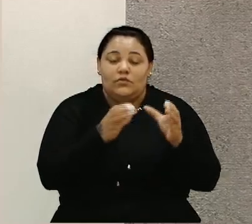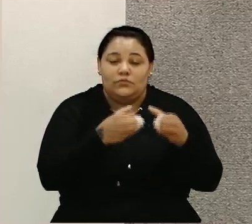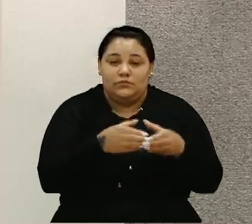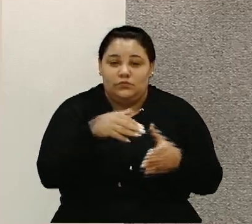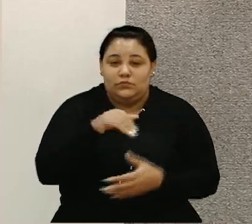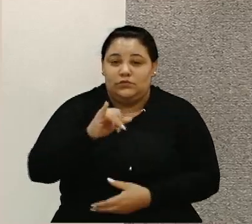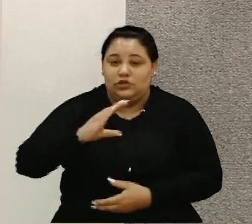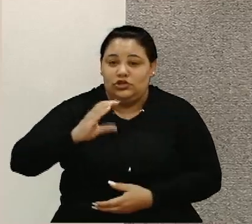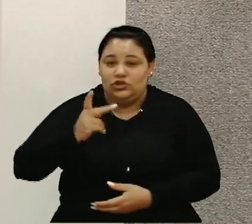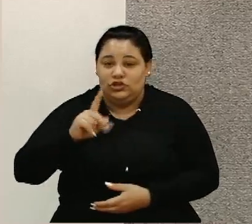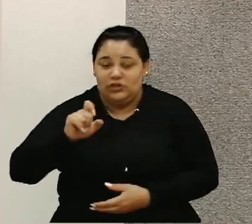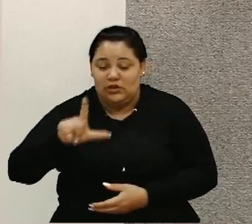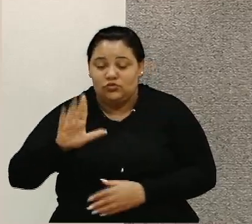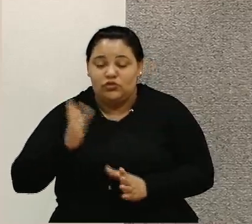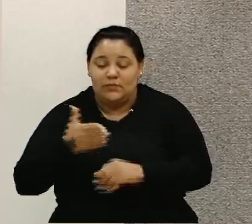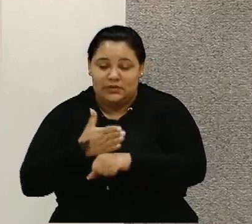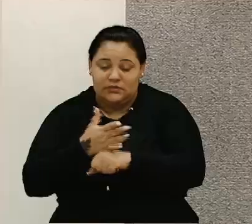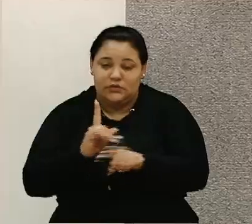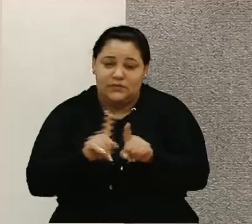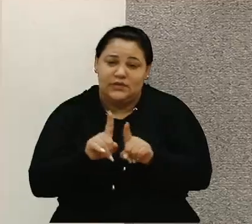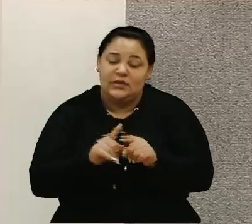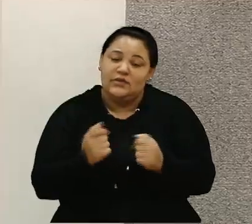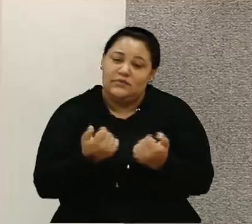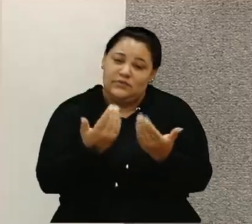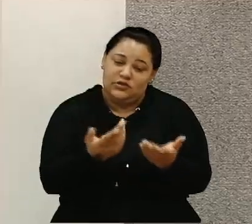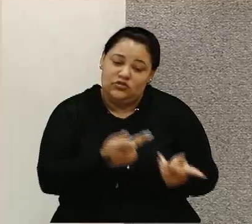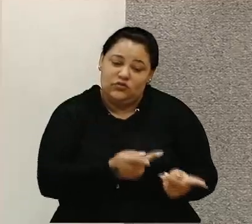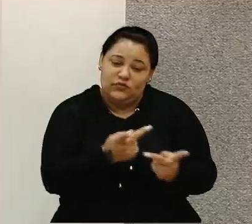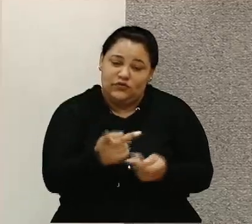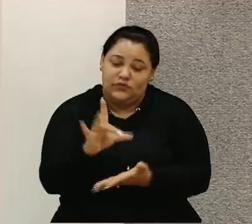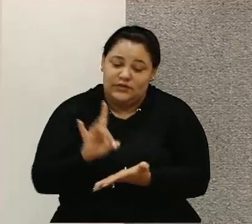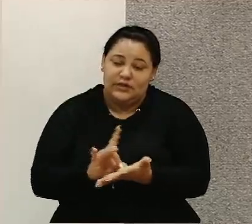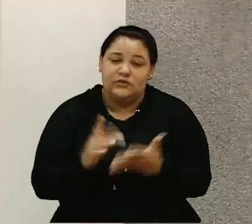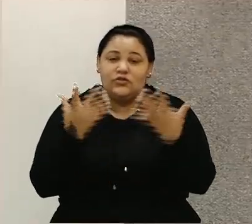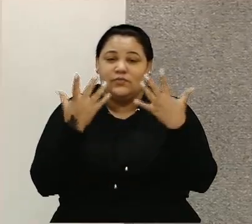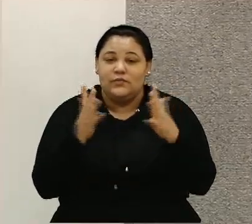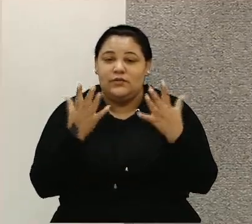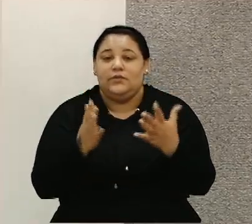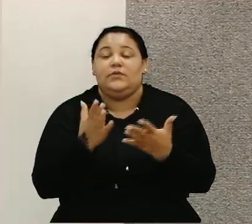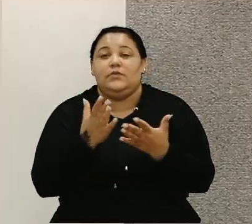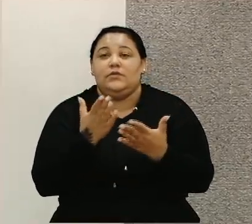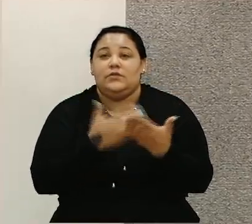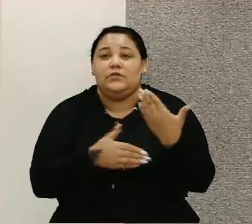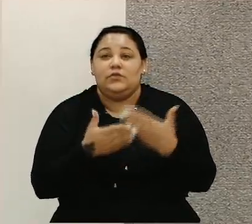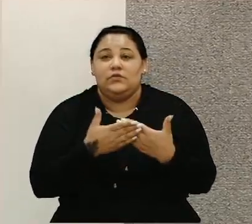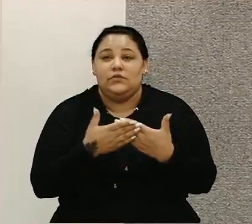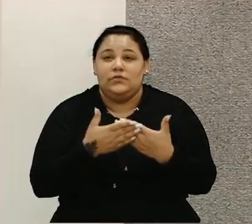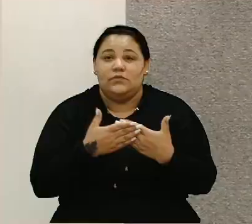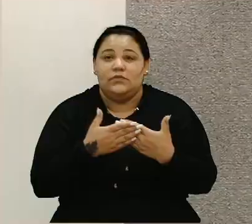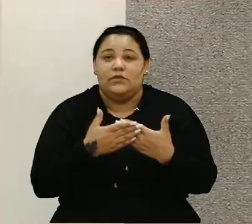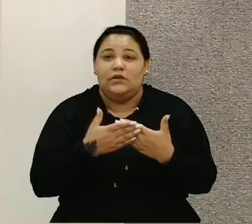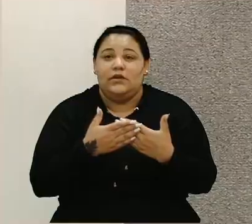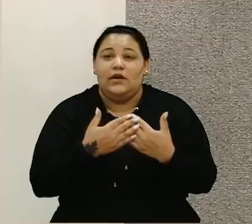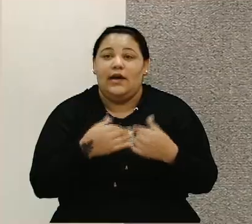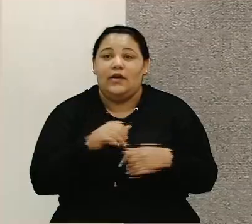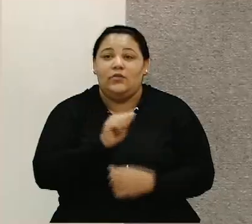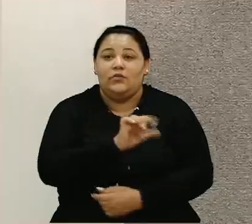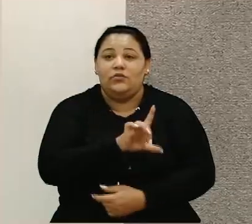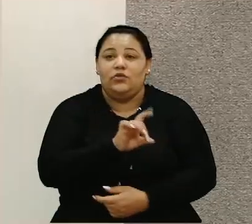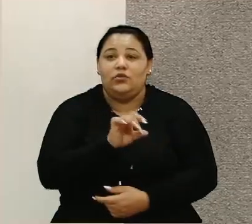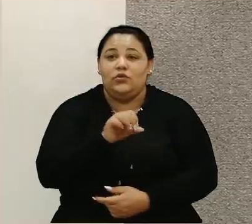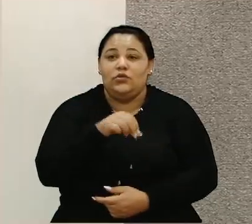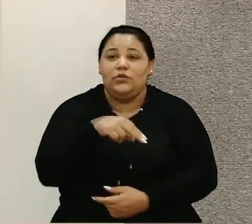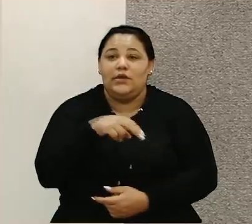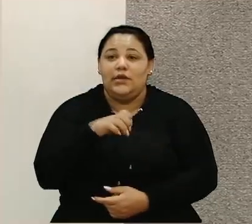também já esteve participando. Então, eu deixo aqui o convite e deixo a parabenização a todos os irmãos adonepianos aí do Brasil e mundo afora